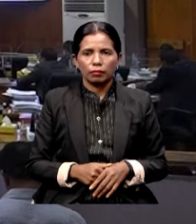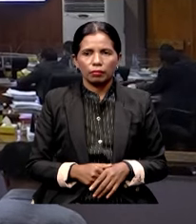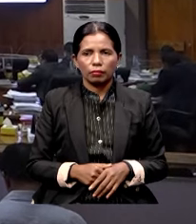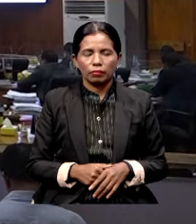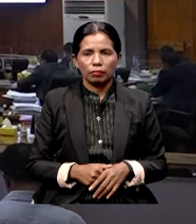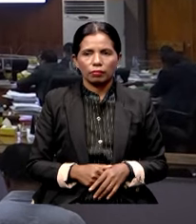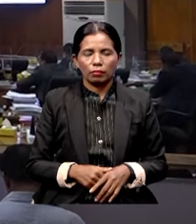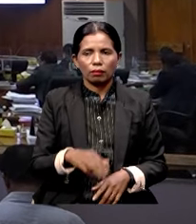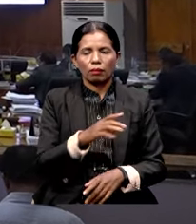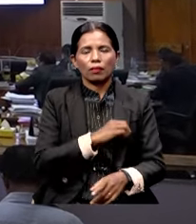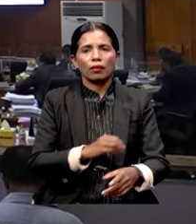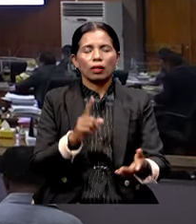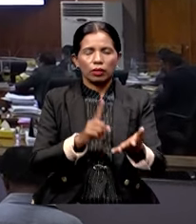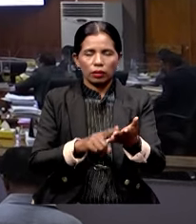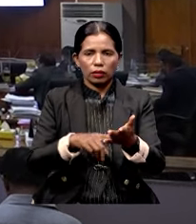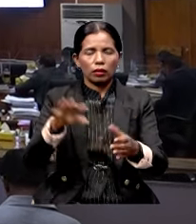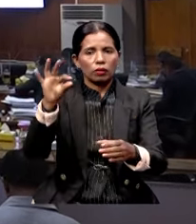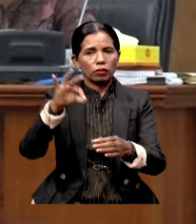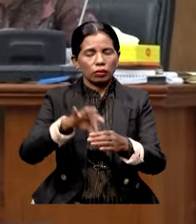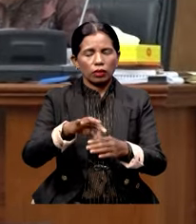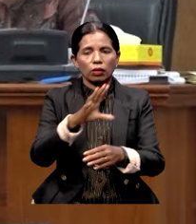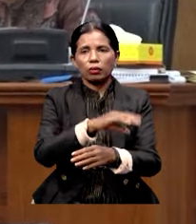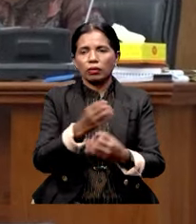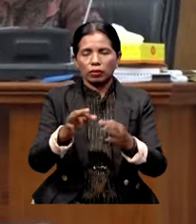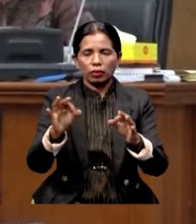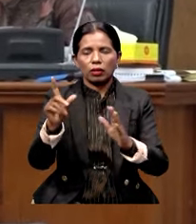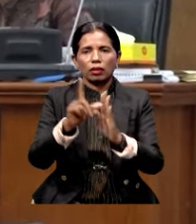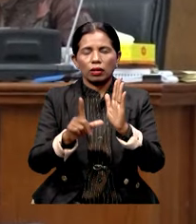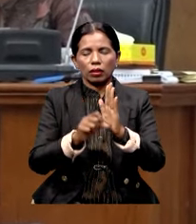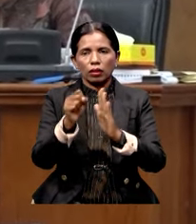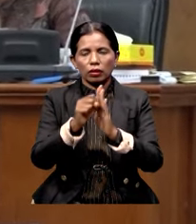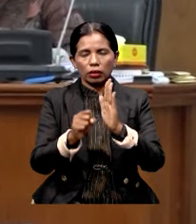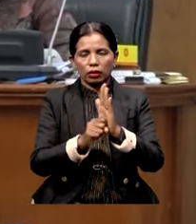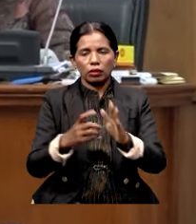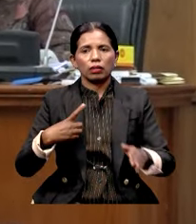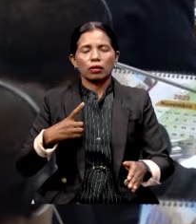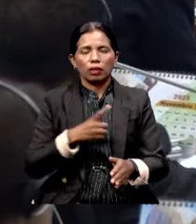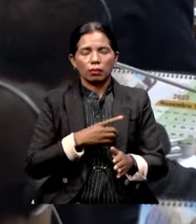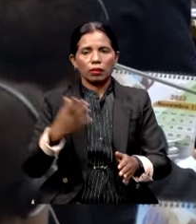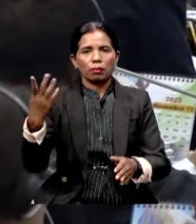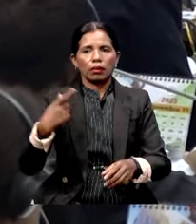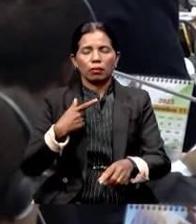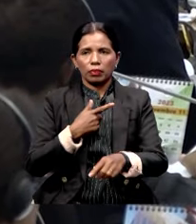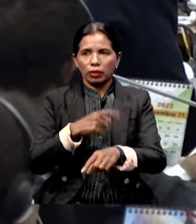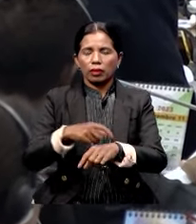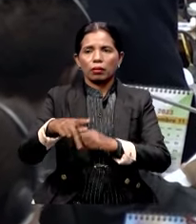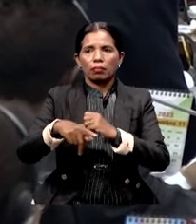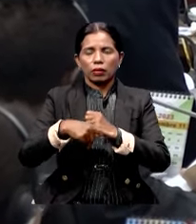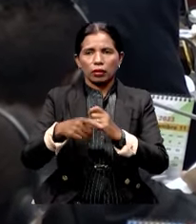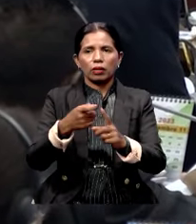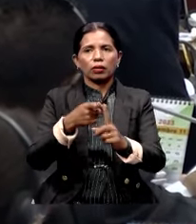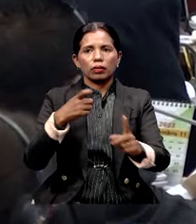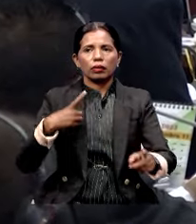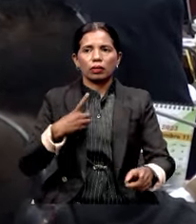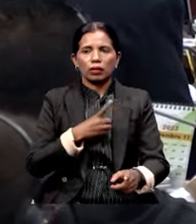E a intervenção para discussão, votação final global, alteração, lei, estatuto, deputado e a plenária Parlamento Nacional, Bancada Senhora e o russo